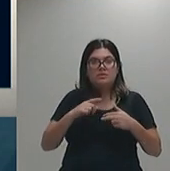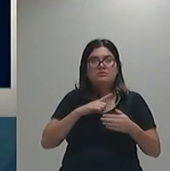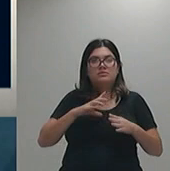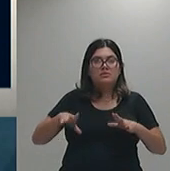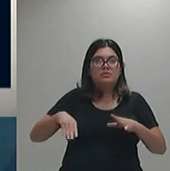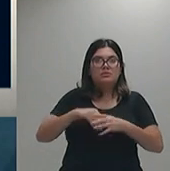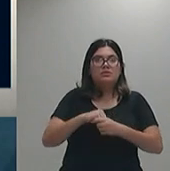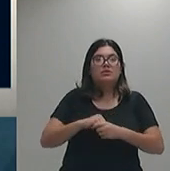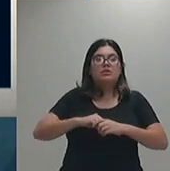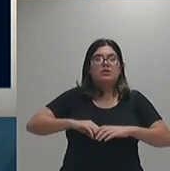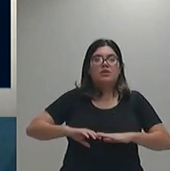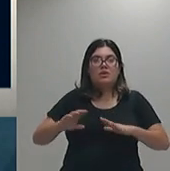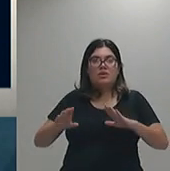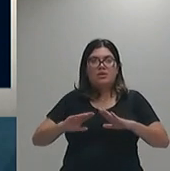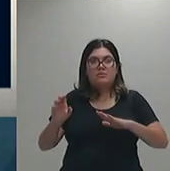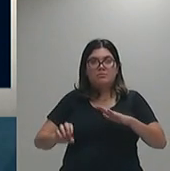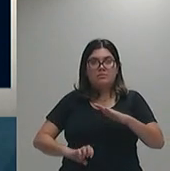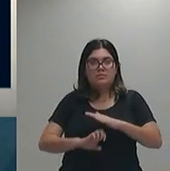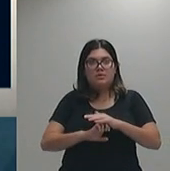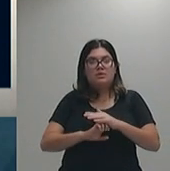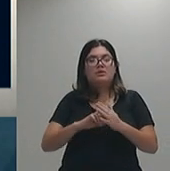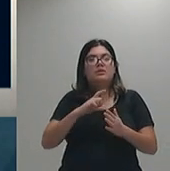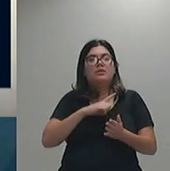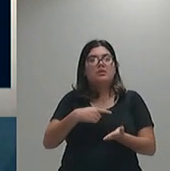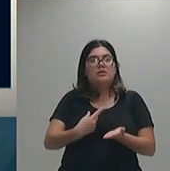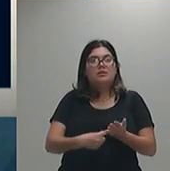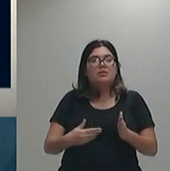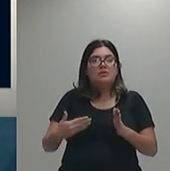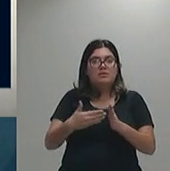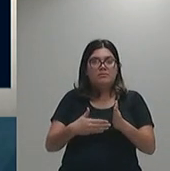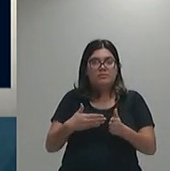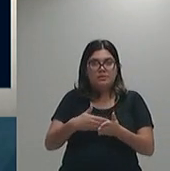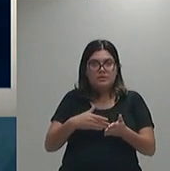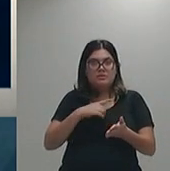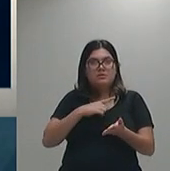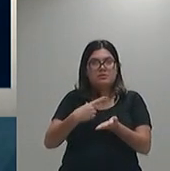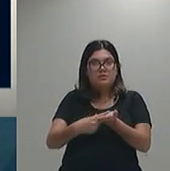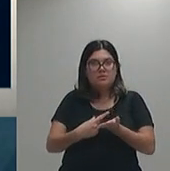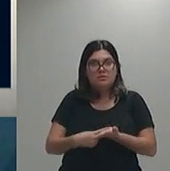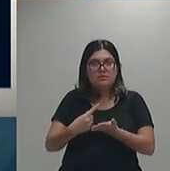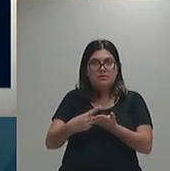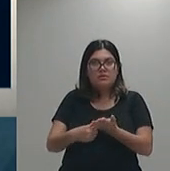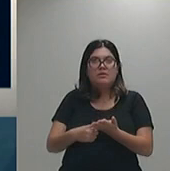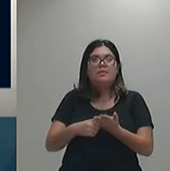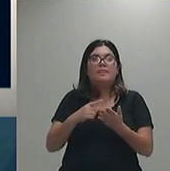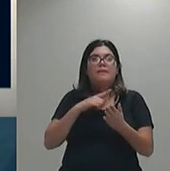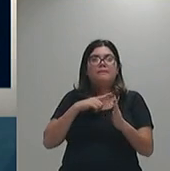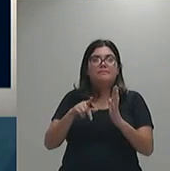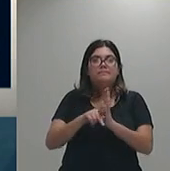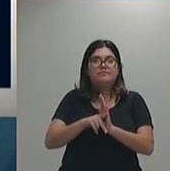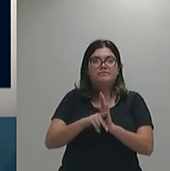Betim está dentro do limite da demanda conforme estabelecido no termo de arbitragem